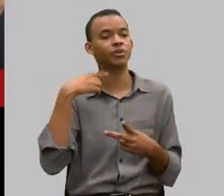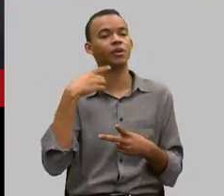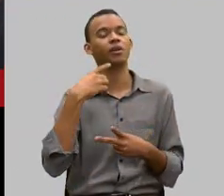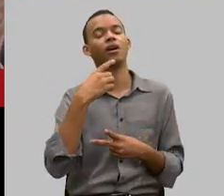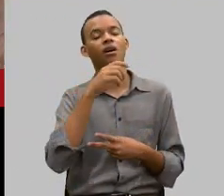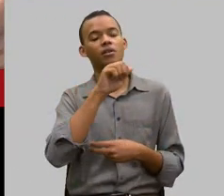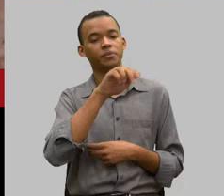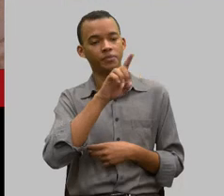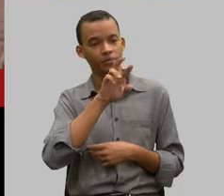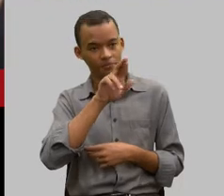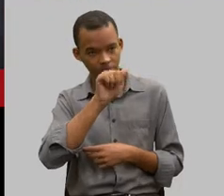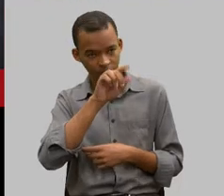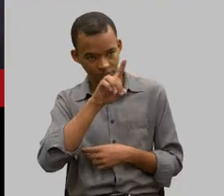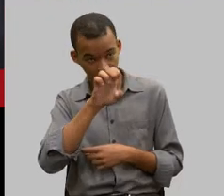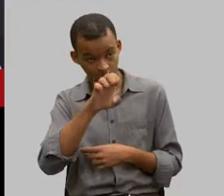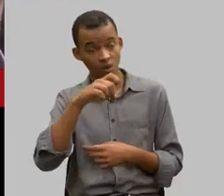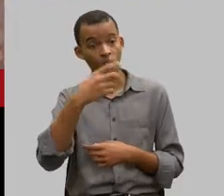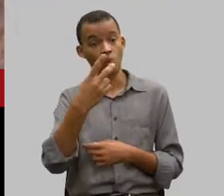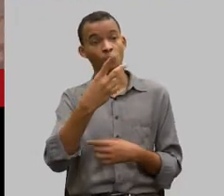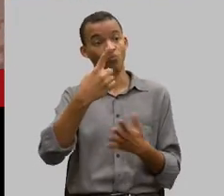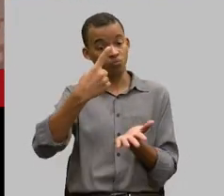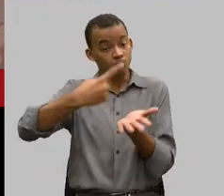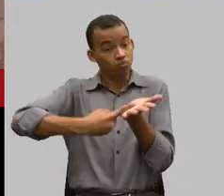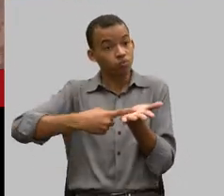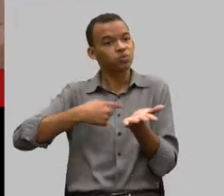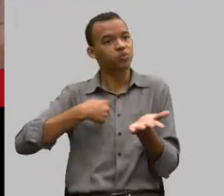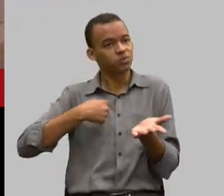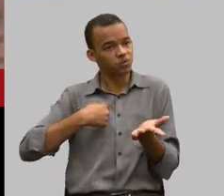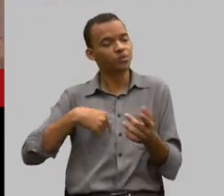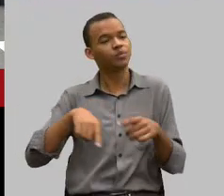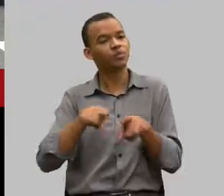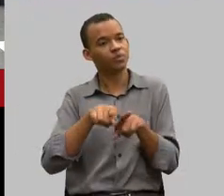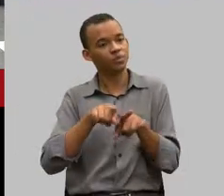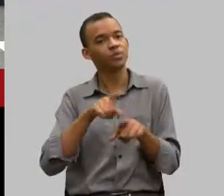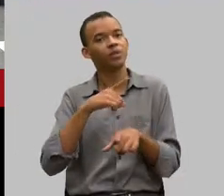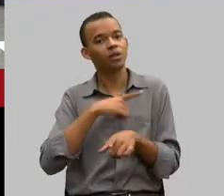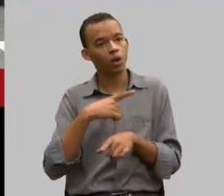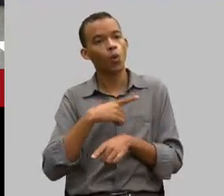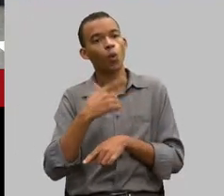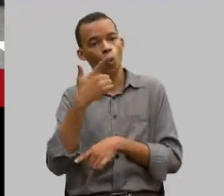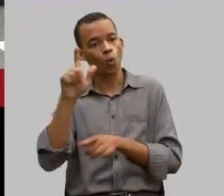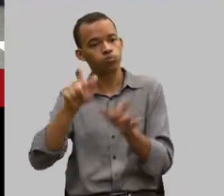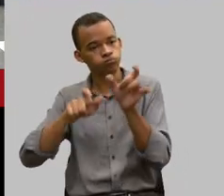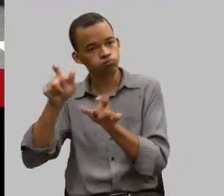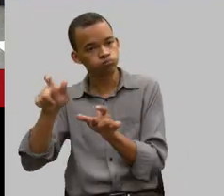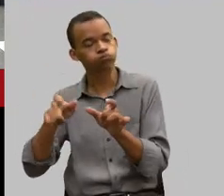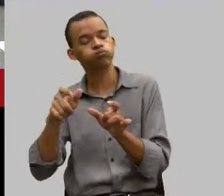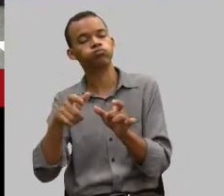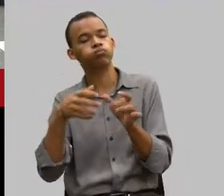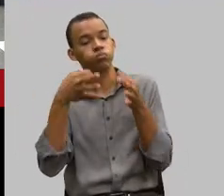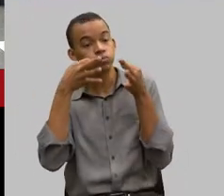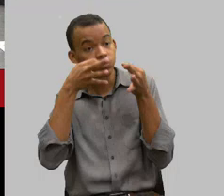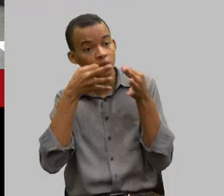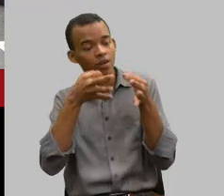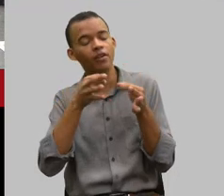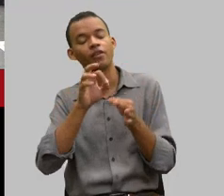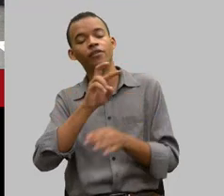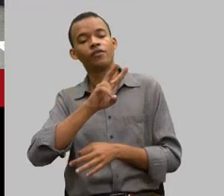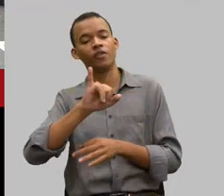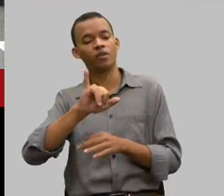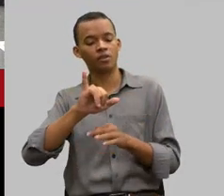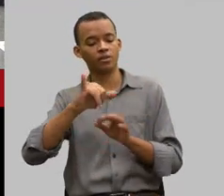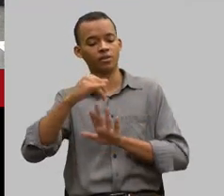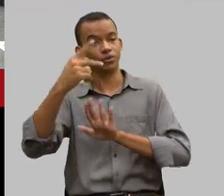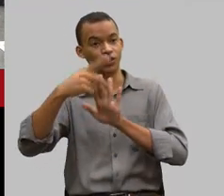chancela do presidente da Assembleia com a chancela do sor ig oreto a época que encaminharia essa casa um projeto de lei para